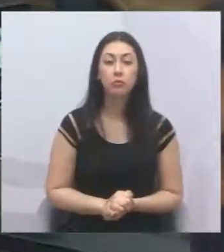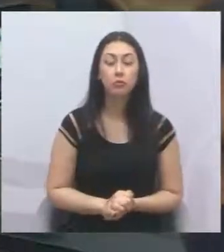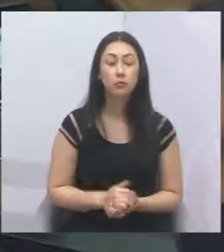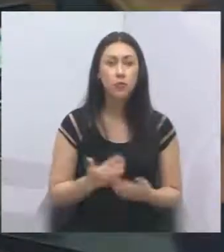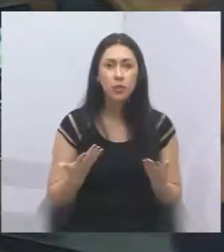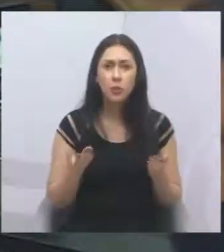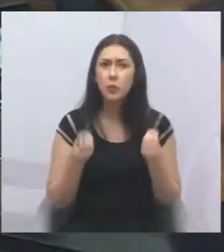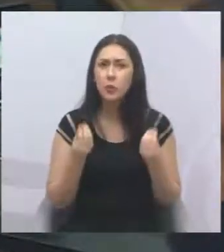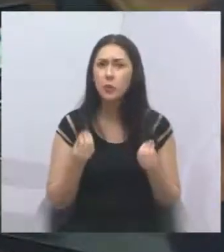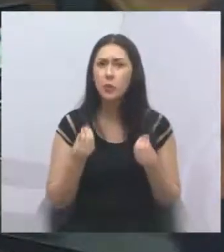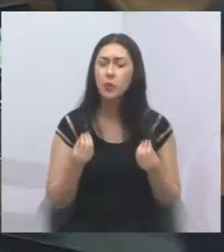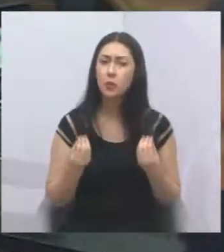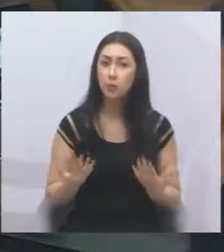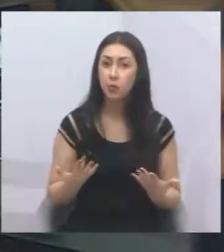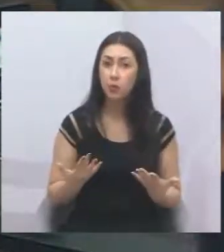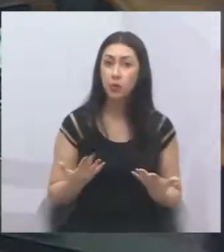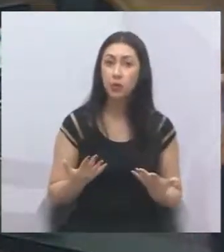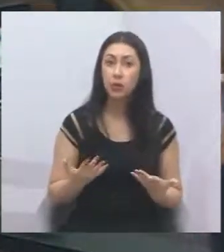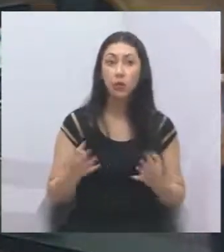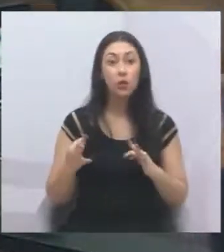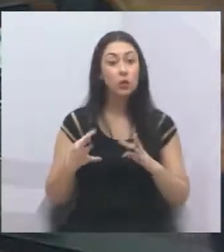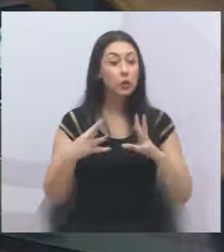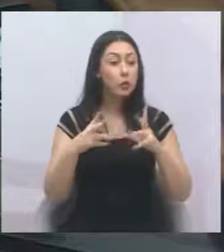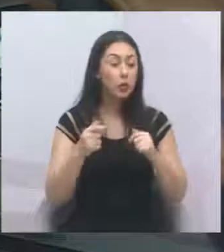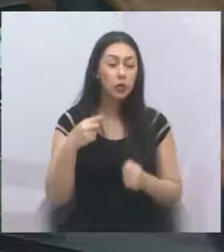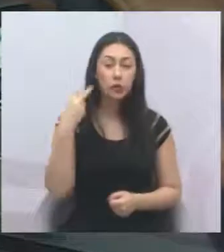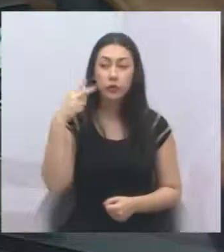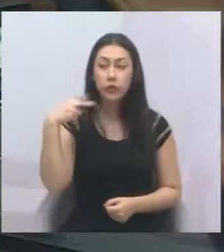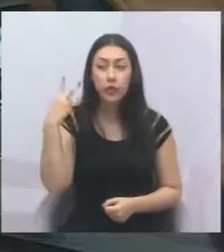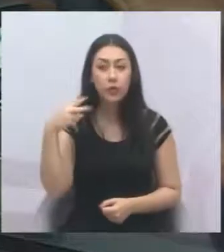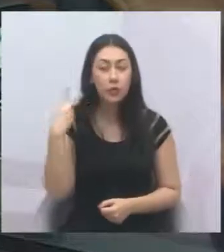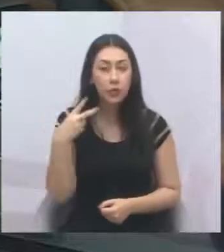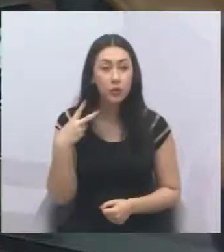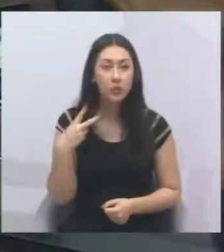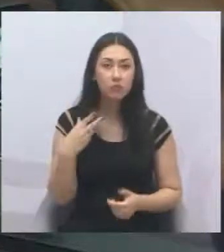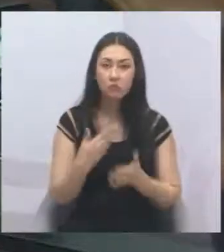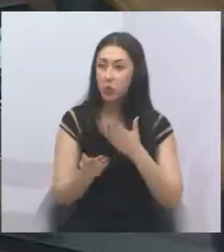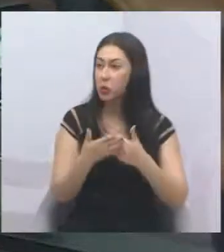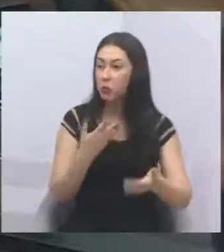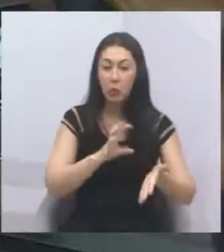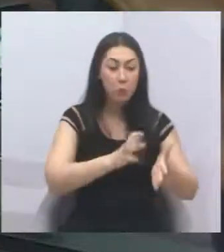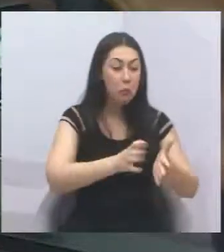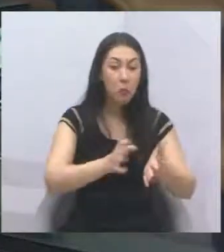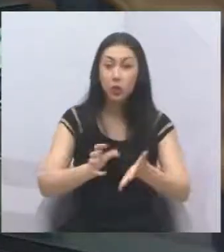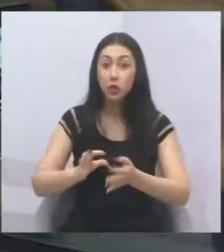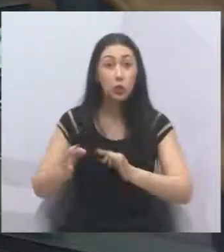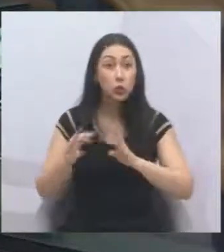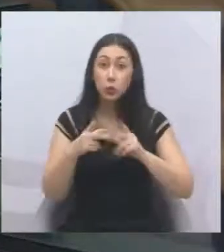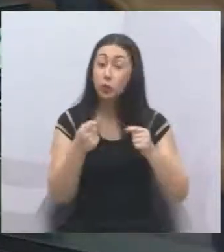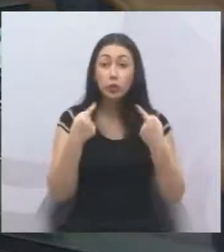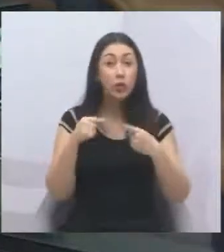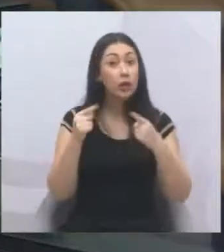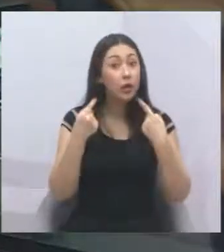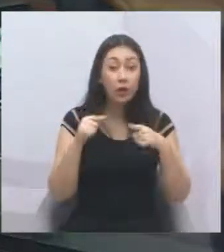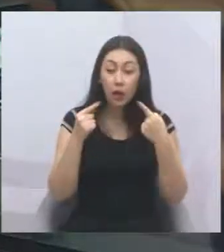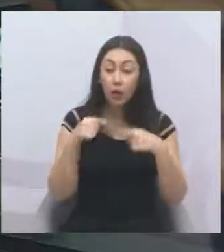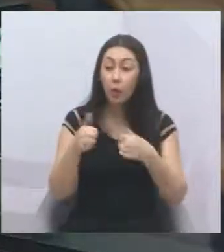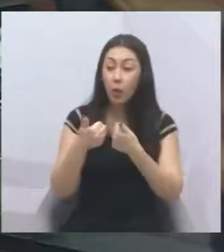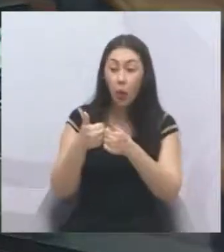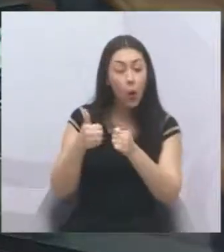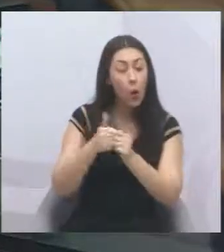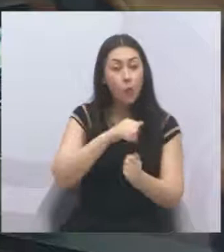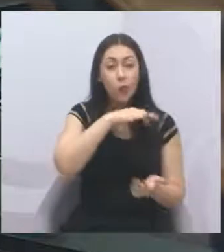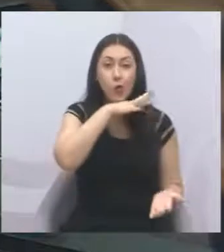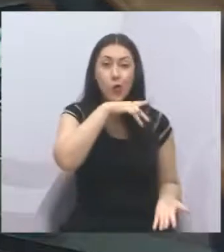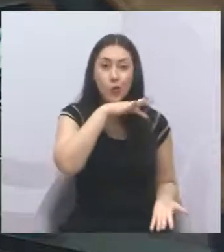é possível que todos os vereadores aqui, seja da base, seja de oposição, reclamem das condições